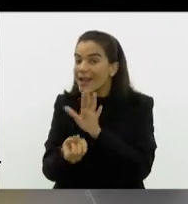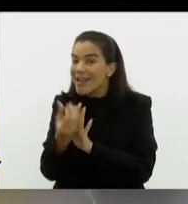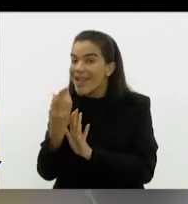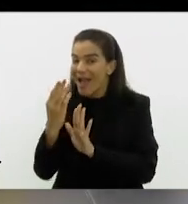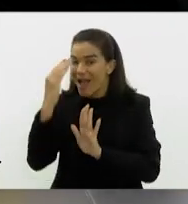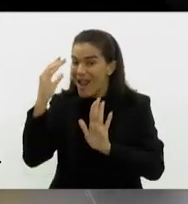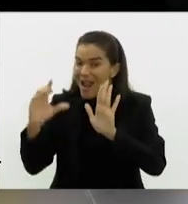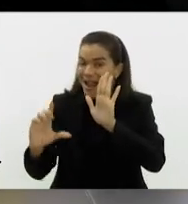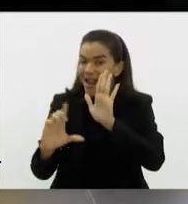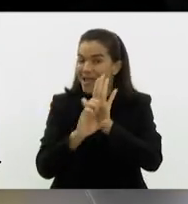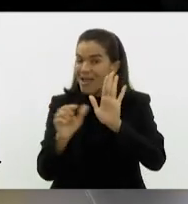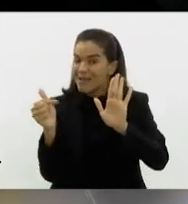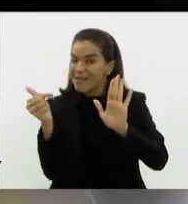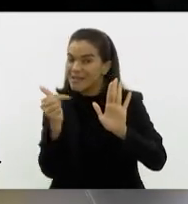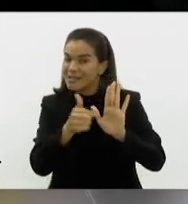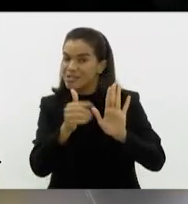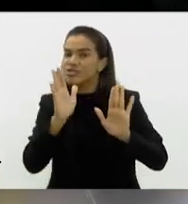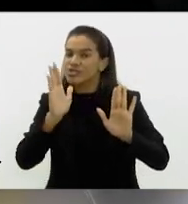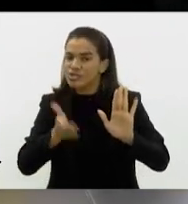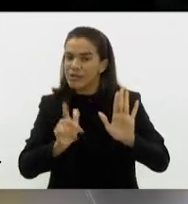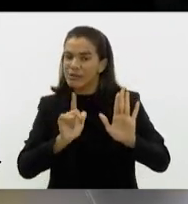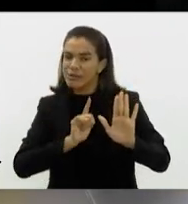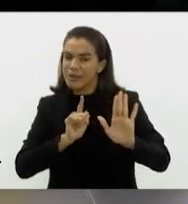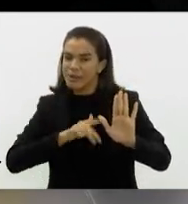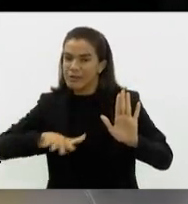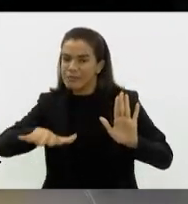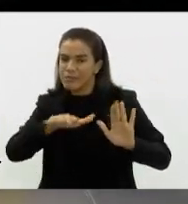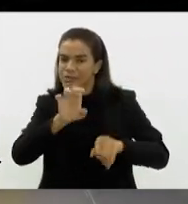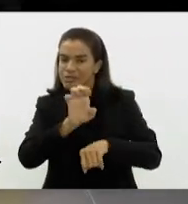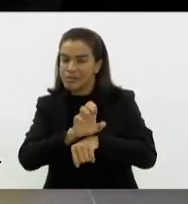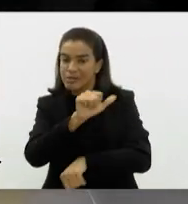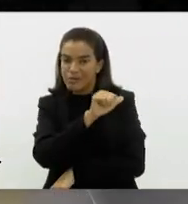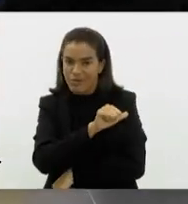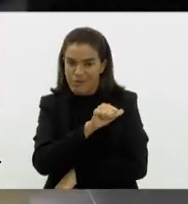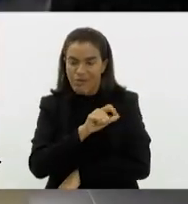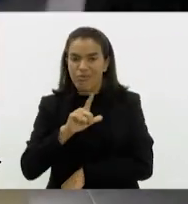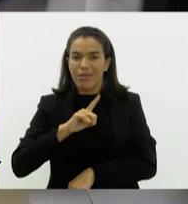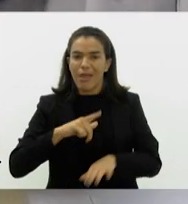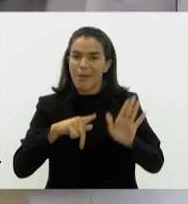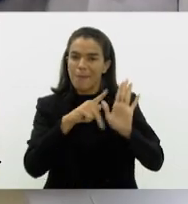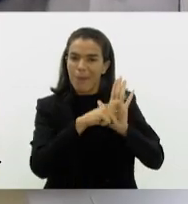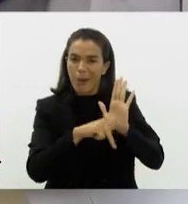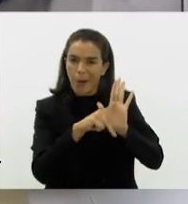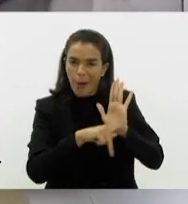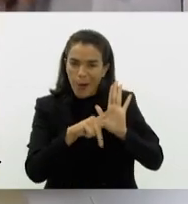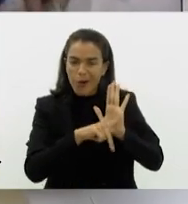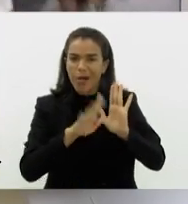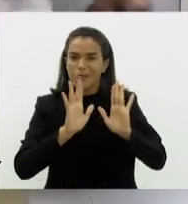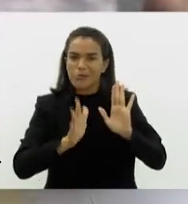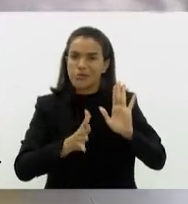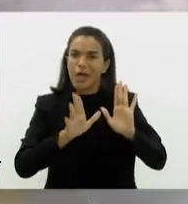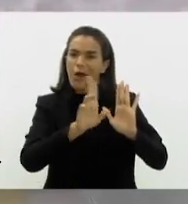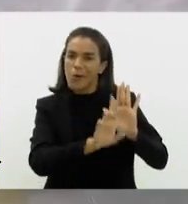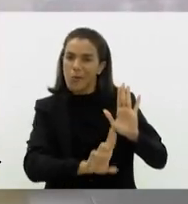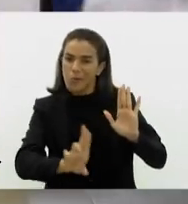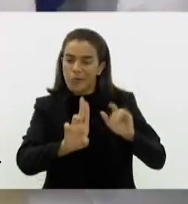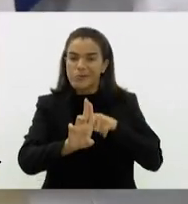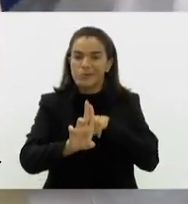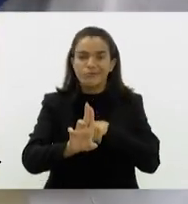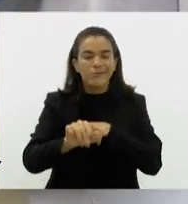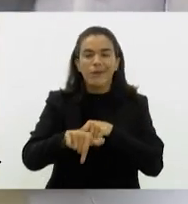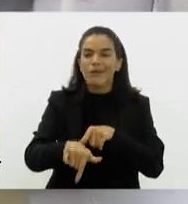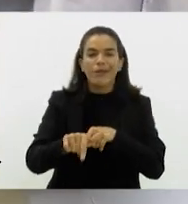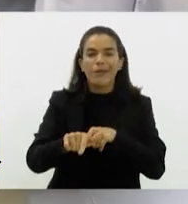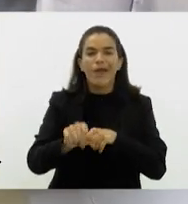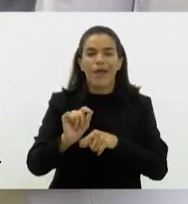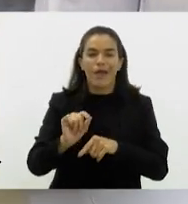lei que as operações que já existem no Rio de Janeiro, já são um programa consagrado no estado do Rio, que são as